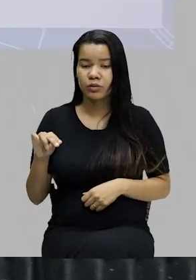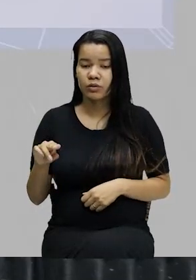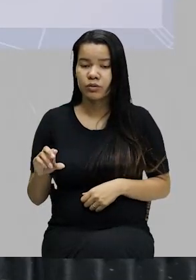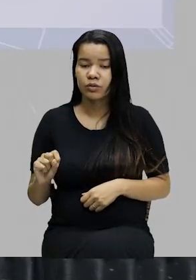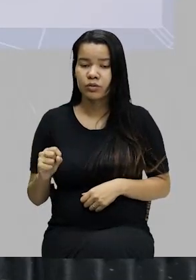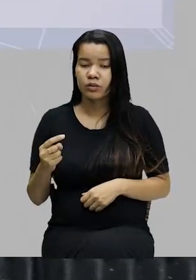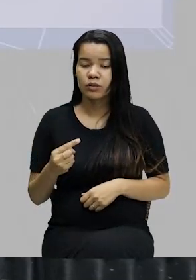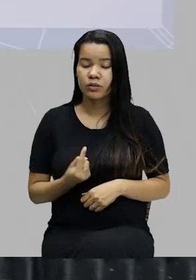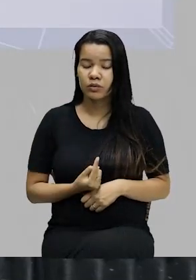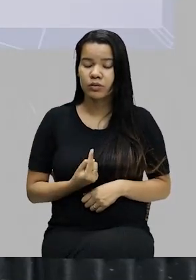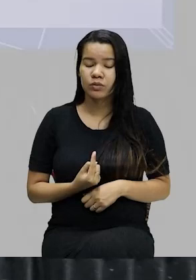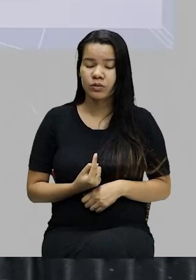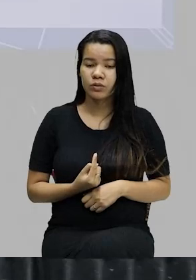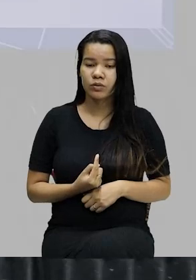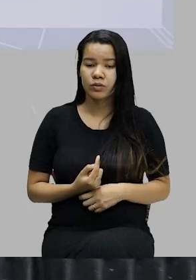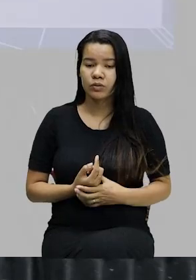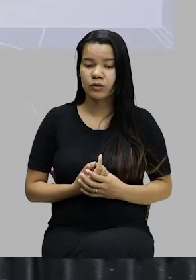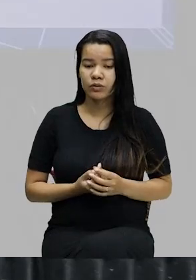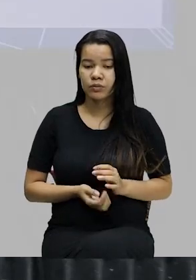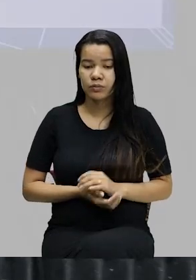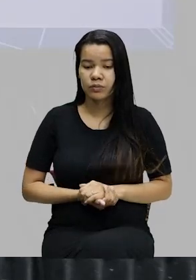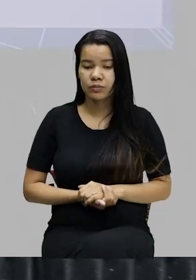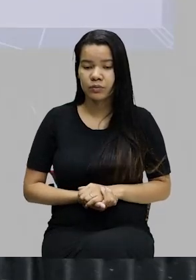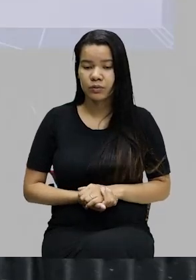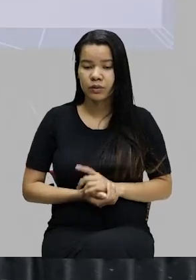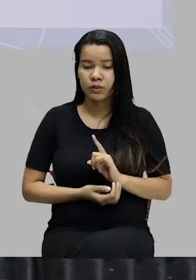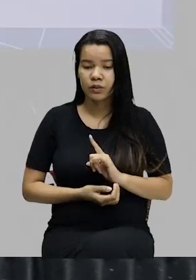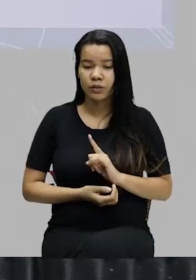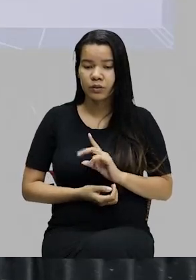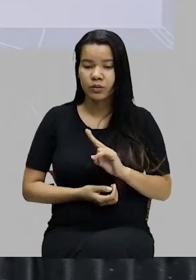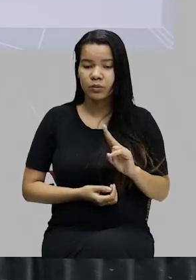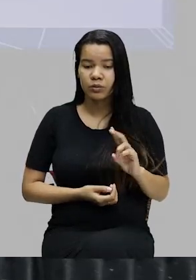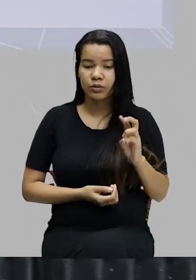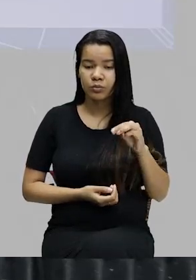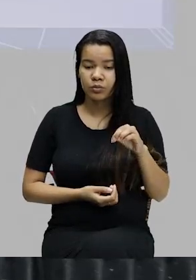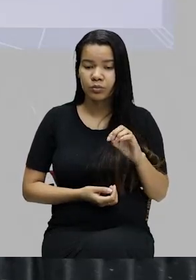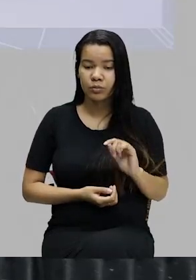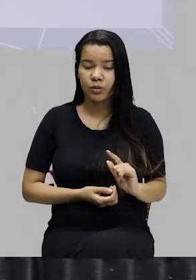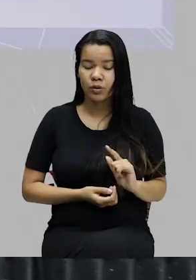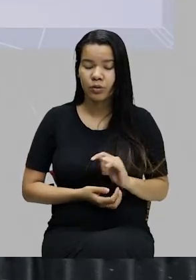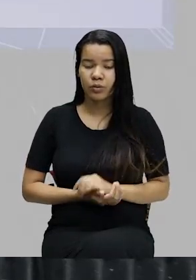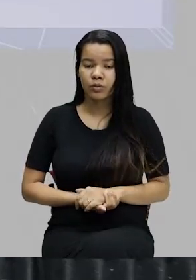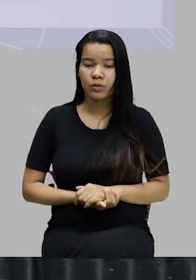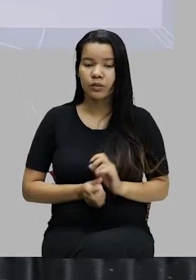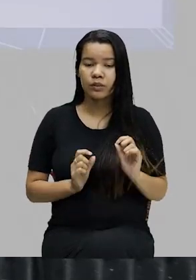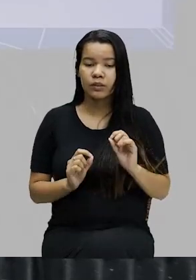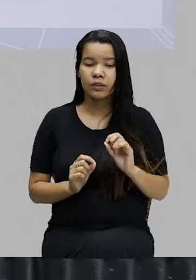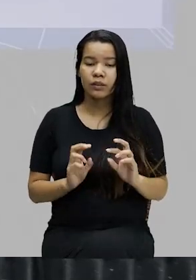unidade recebe o nome de mol. Então, a unidade de mol equivale a qual número?